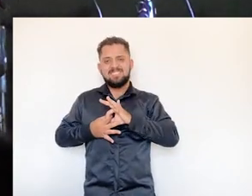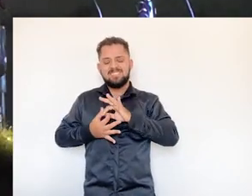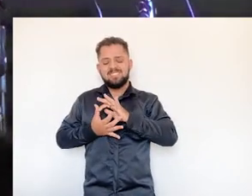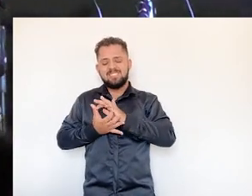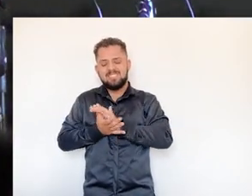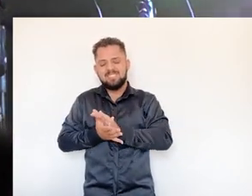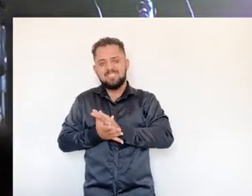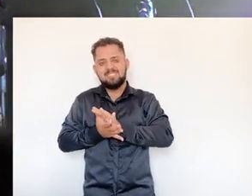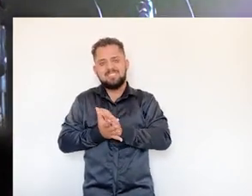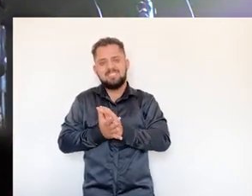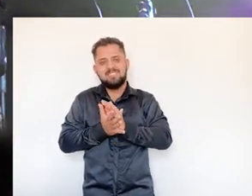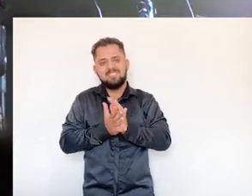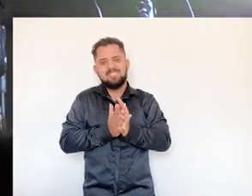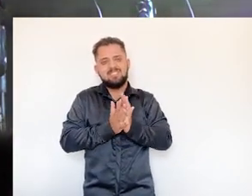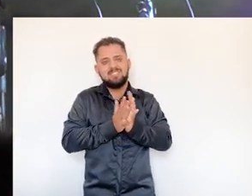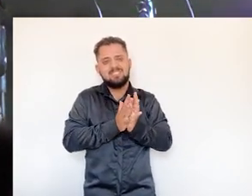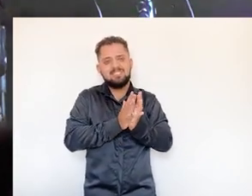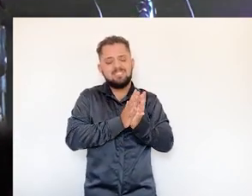destroçado,